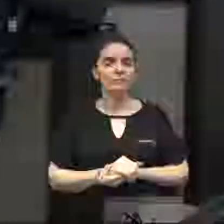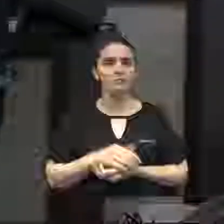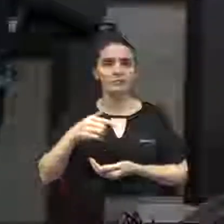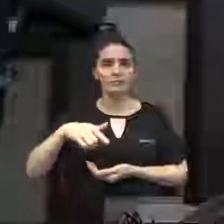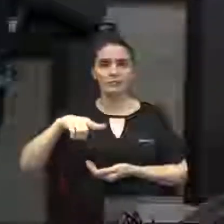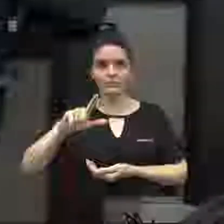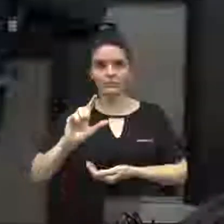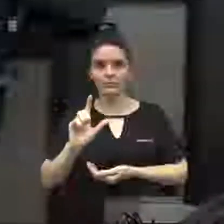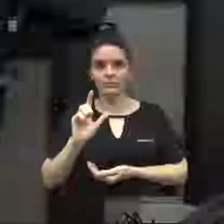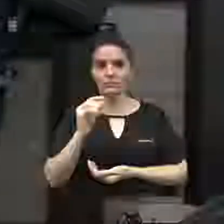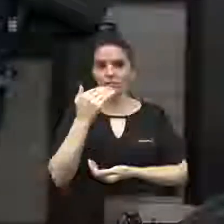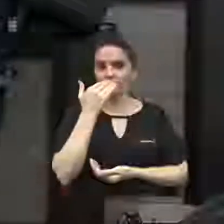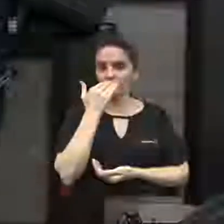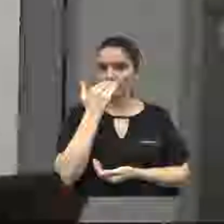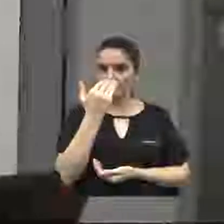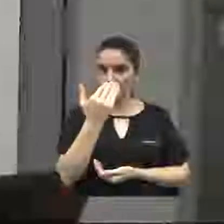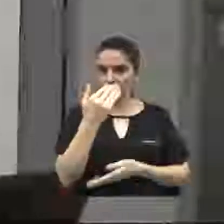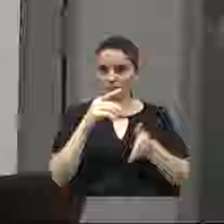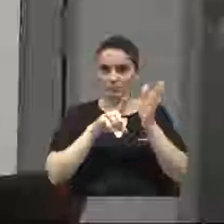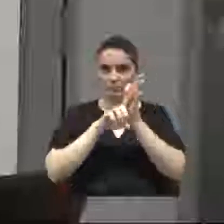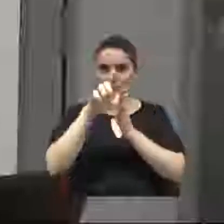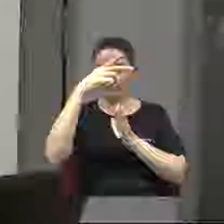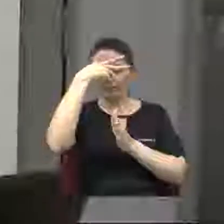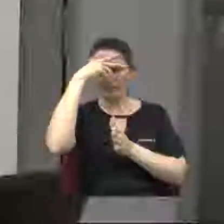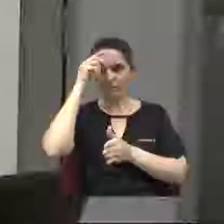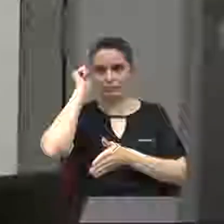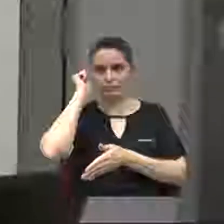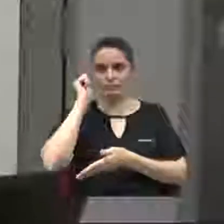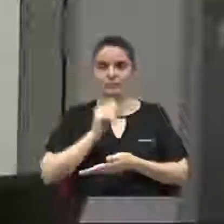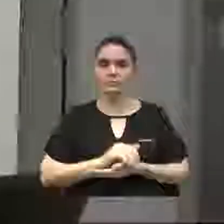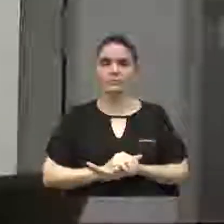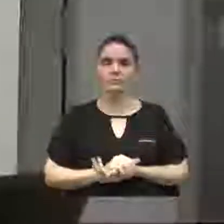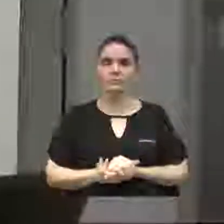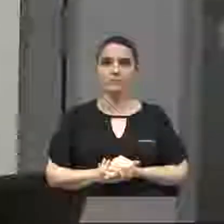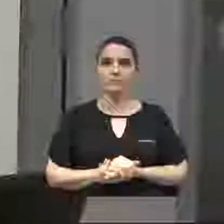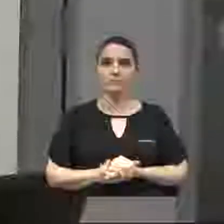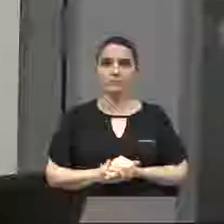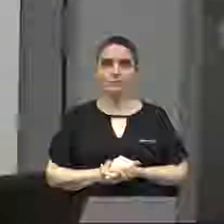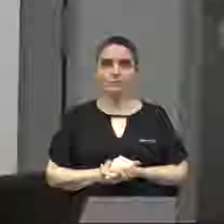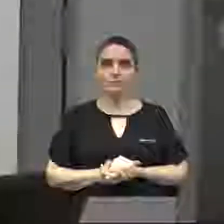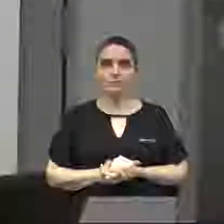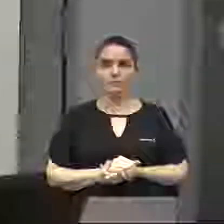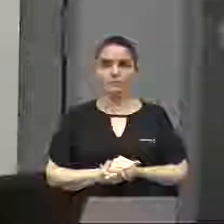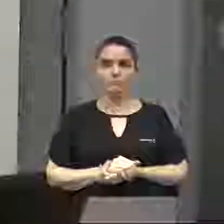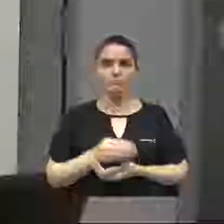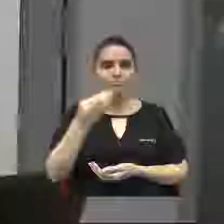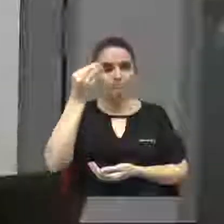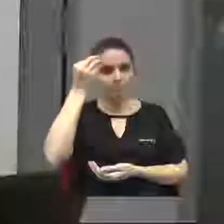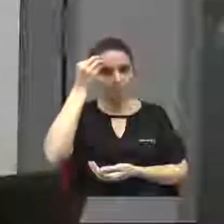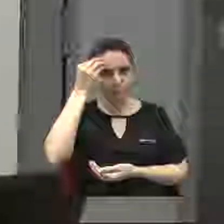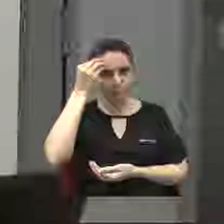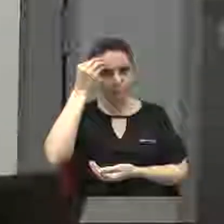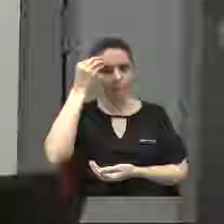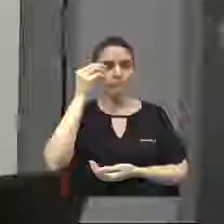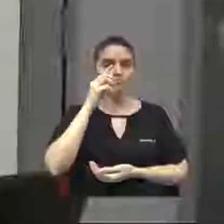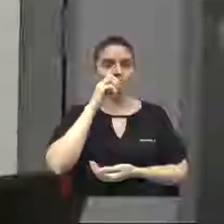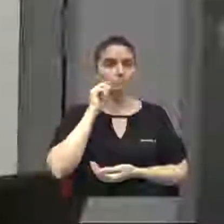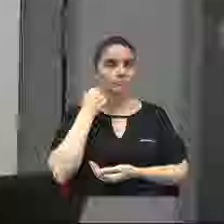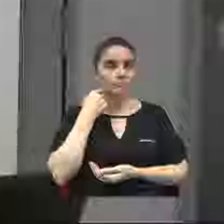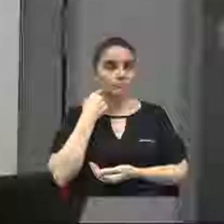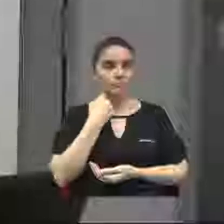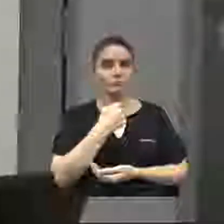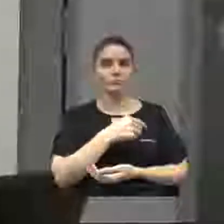essa solicitação de requerimento ao Executivo, eu tenho cravado na minha mente, pastor Newton, nos